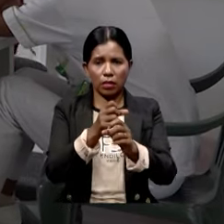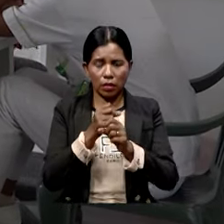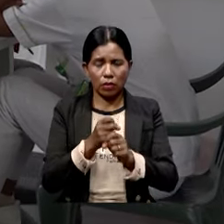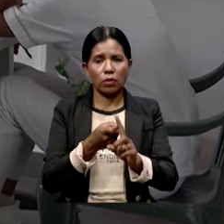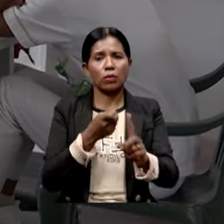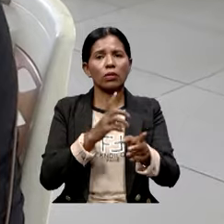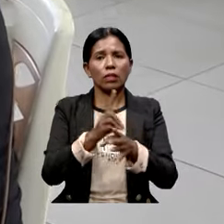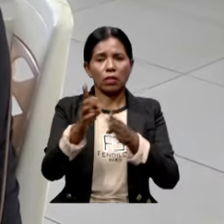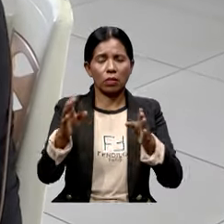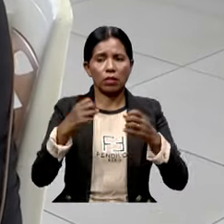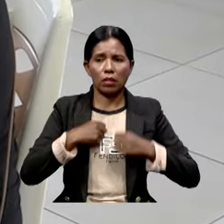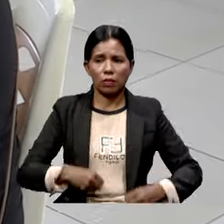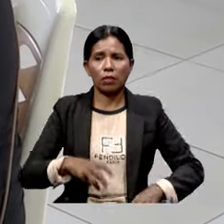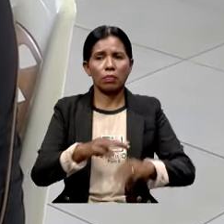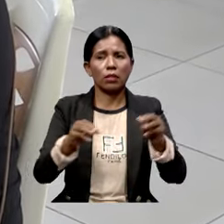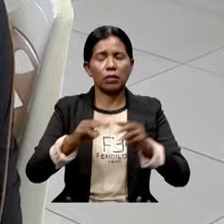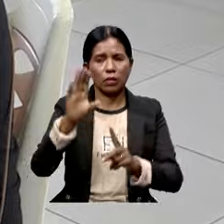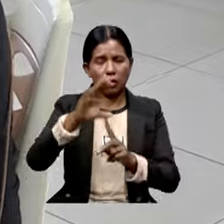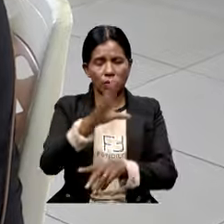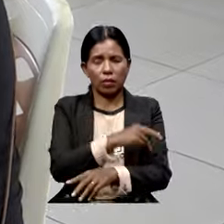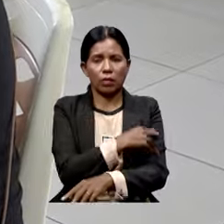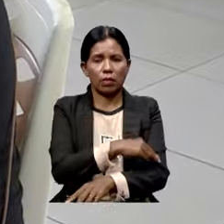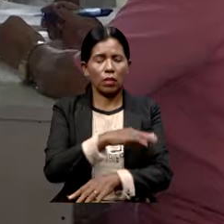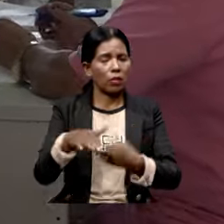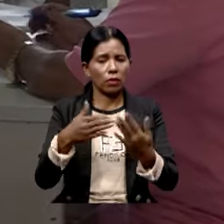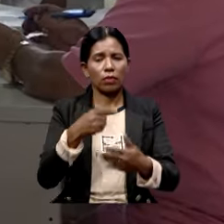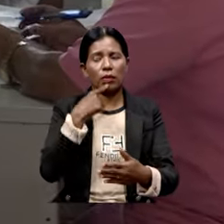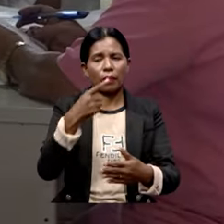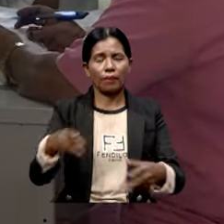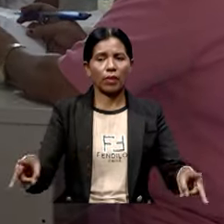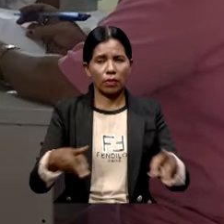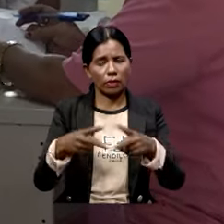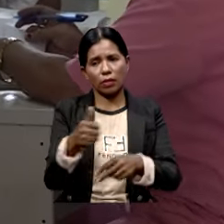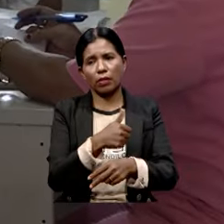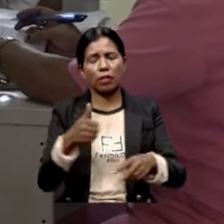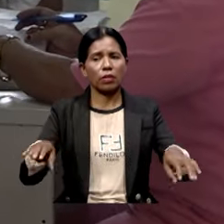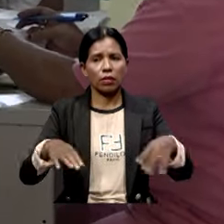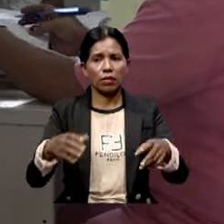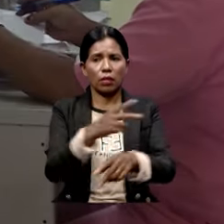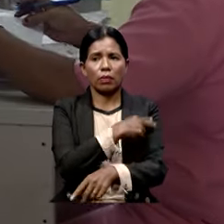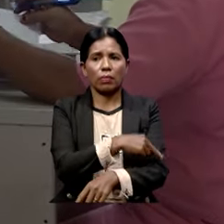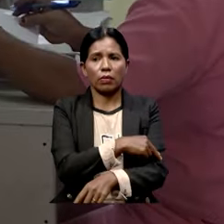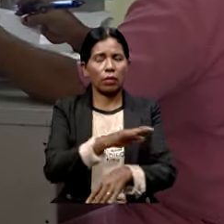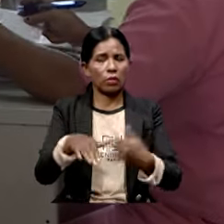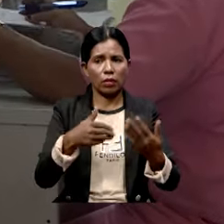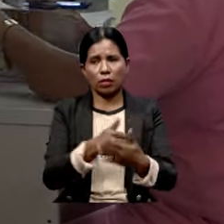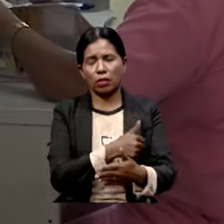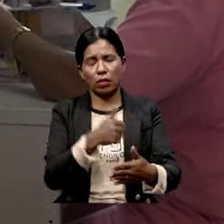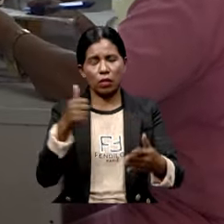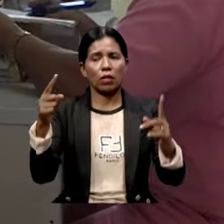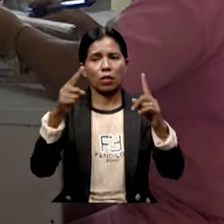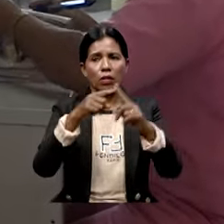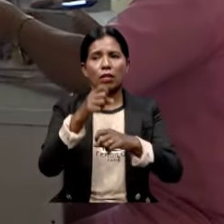diretor saúde município no CEFI Centro Saúde Sirakatak e a voluntário balon serviço ona ia posto no Centro Saúde Sira to